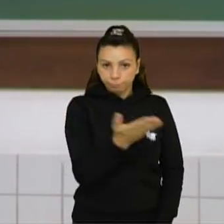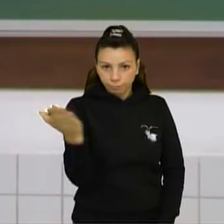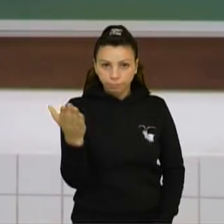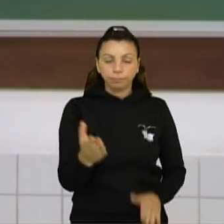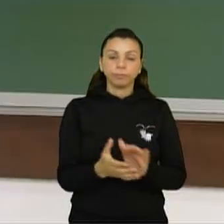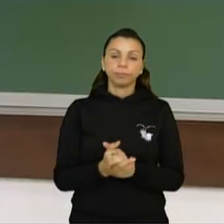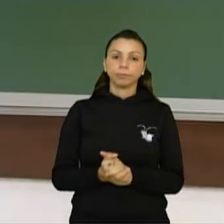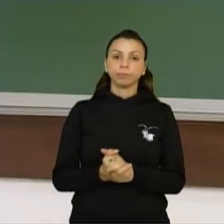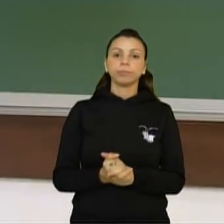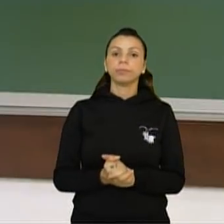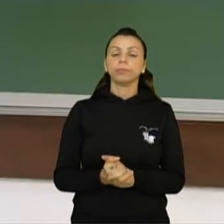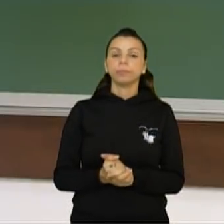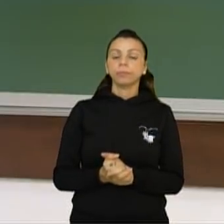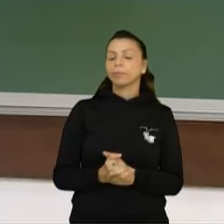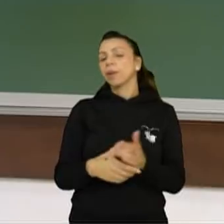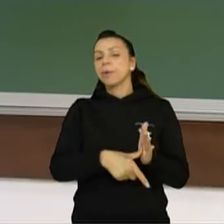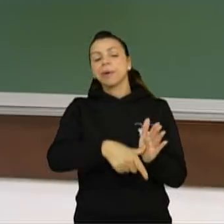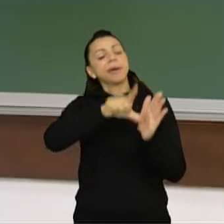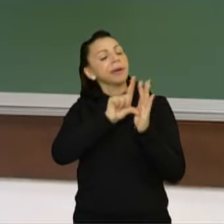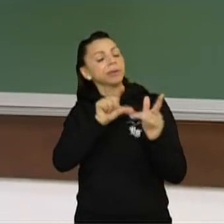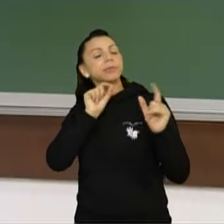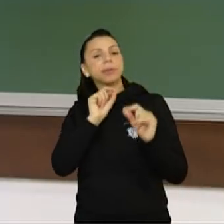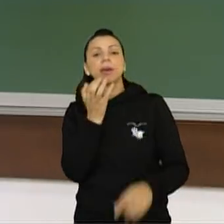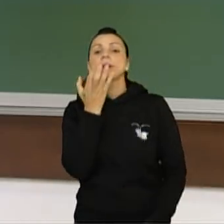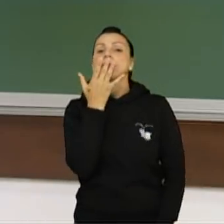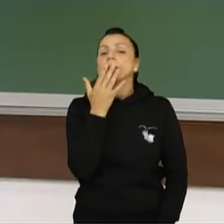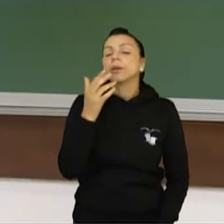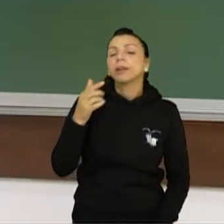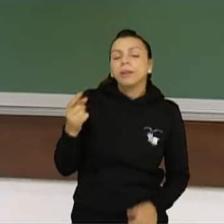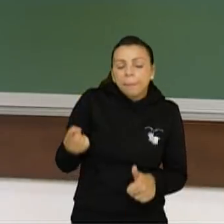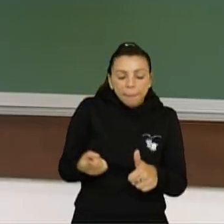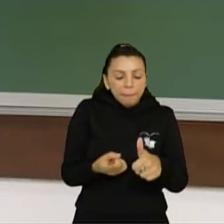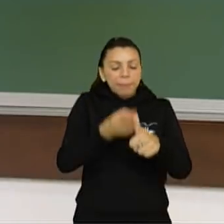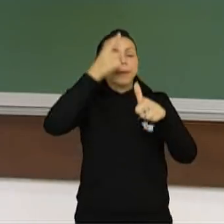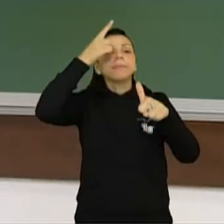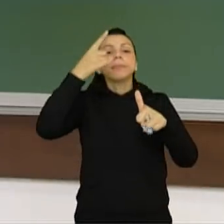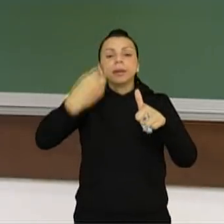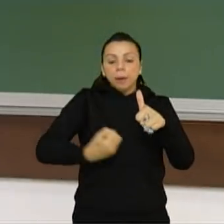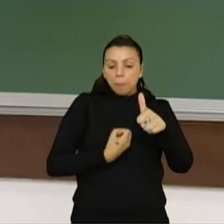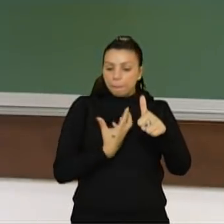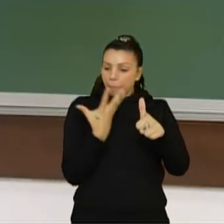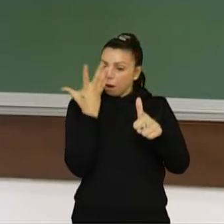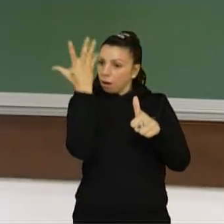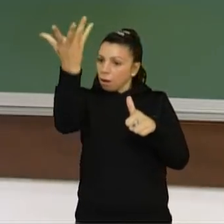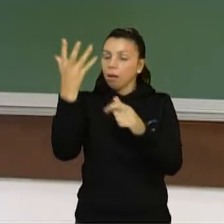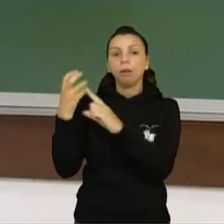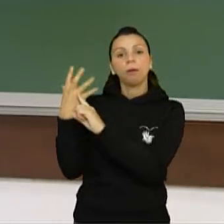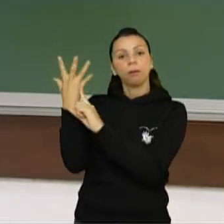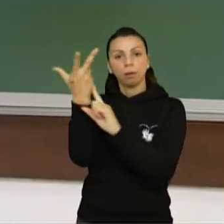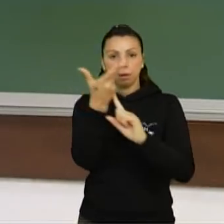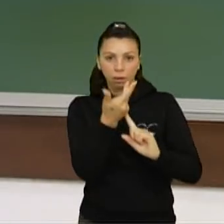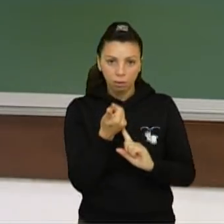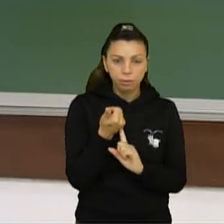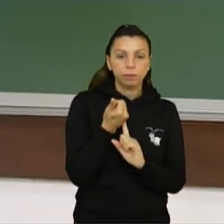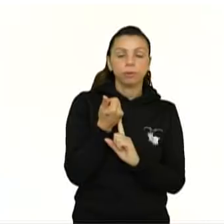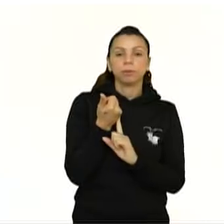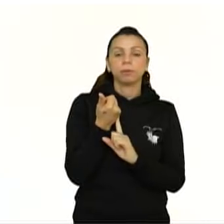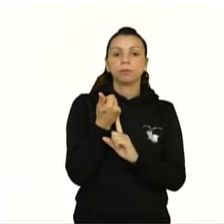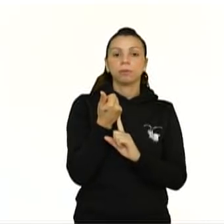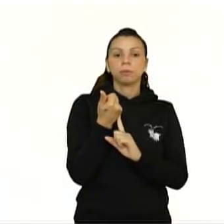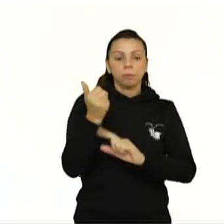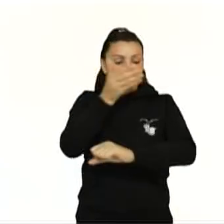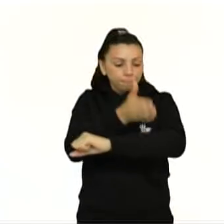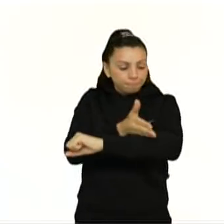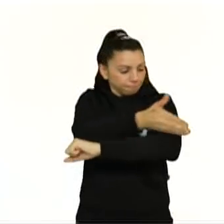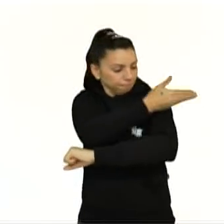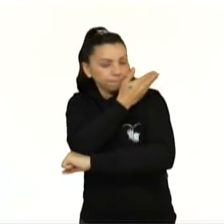Então, antes, a gente pode pensar a cor já presente nas primeiras expressões artísticas que surgiram no